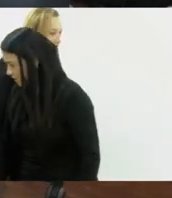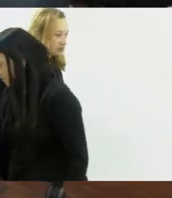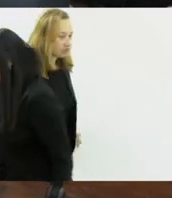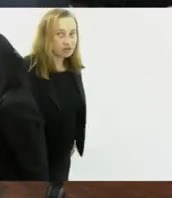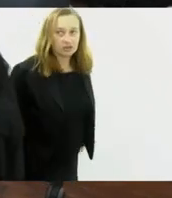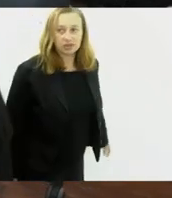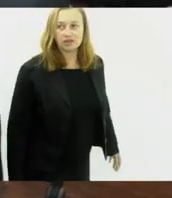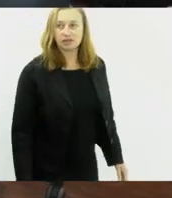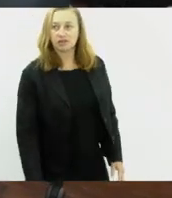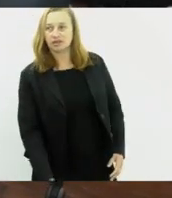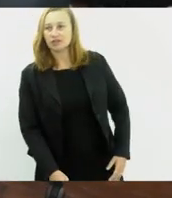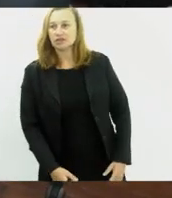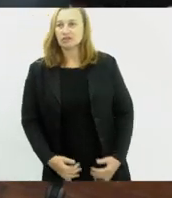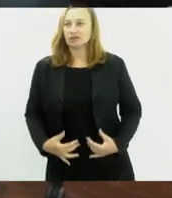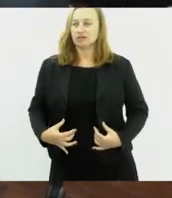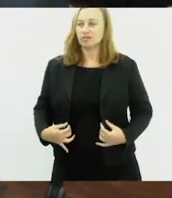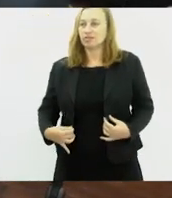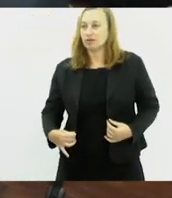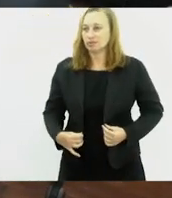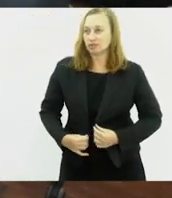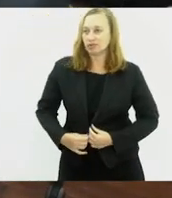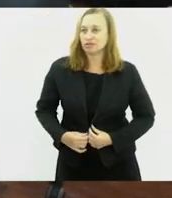ISO h